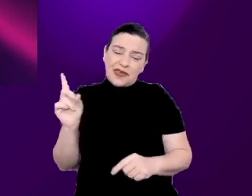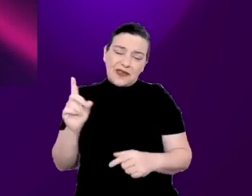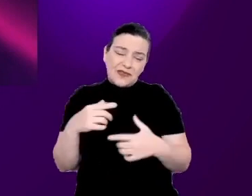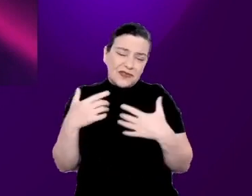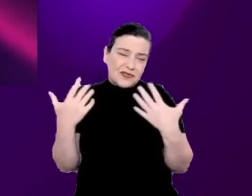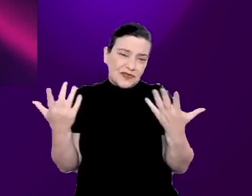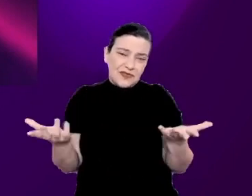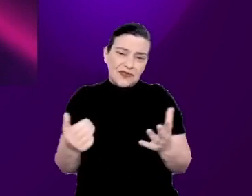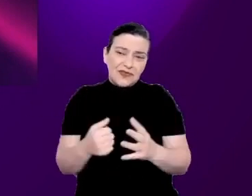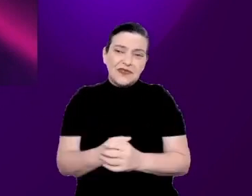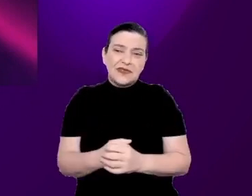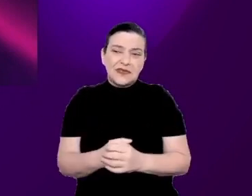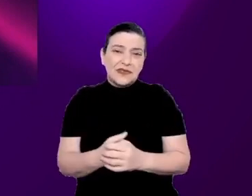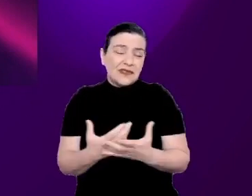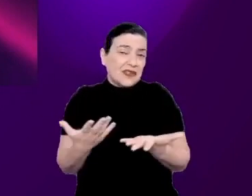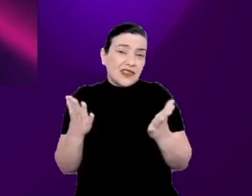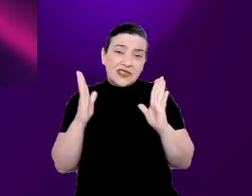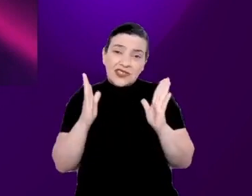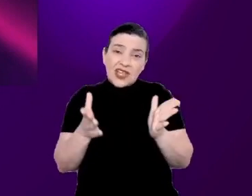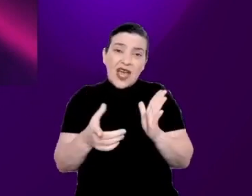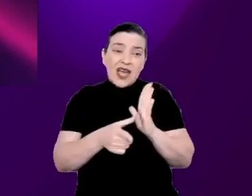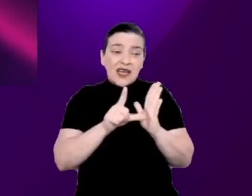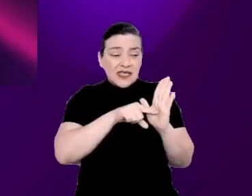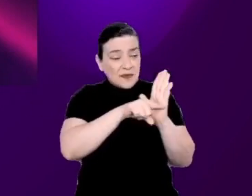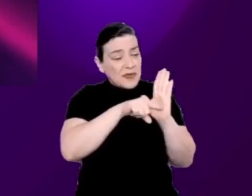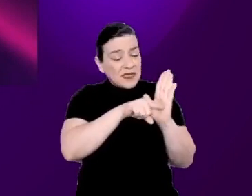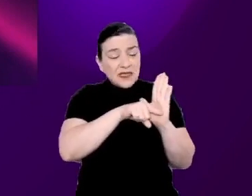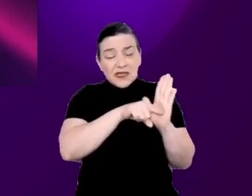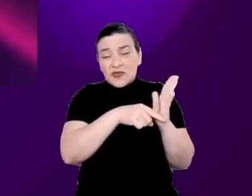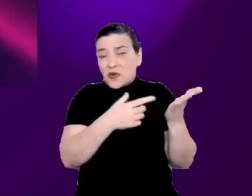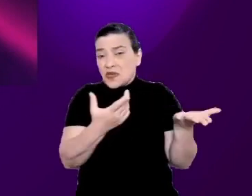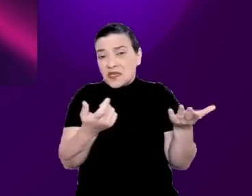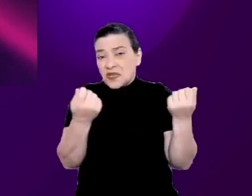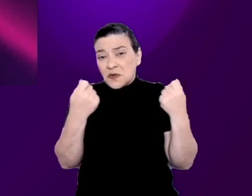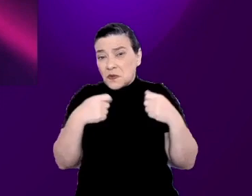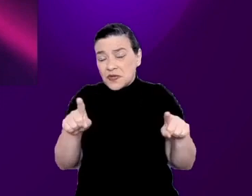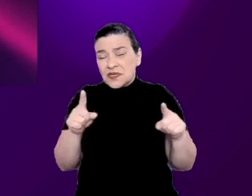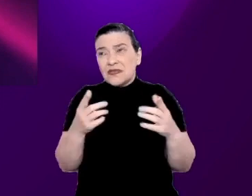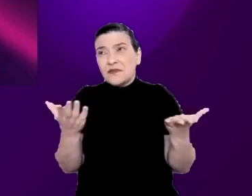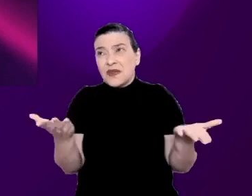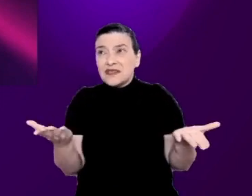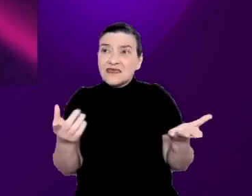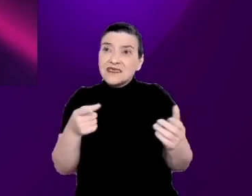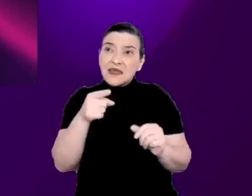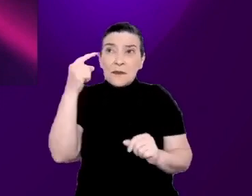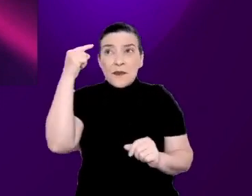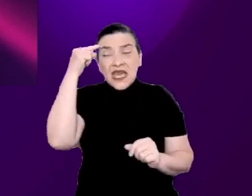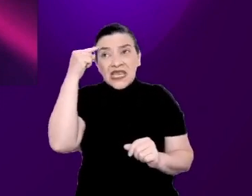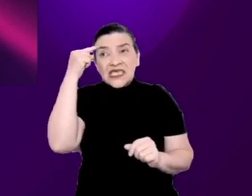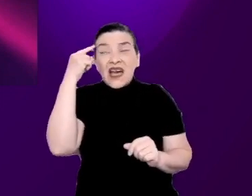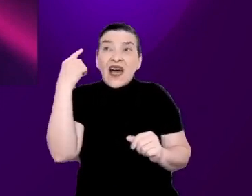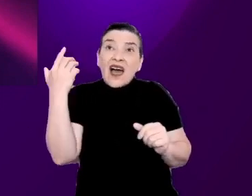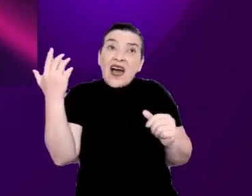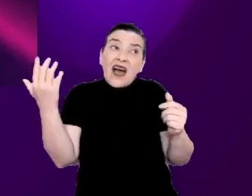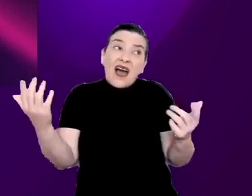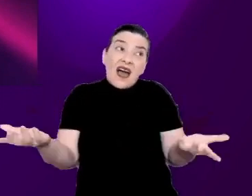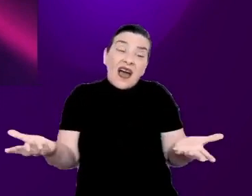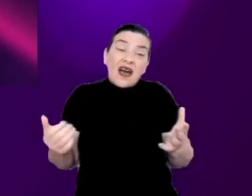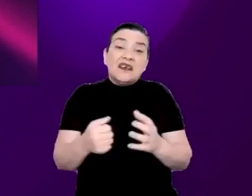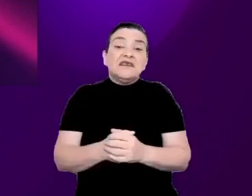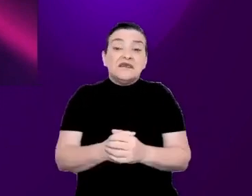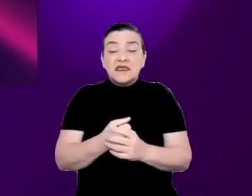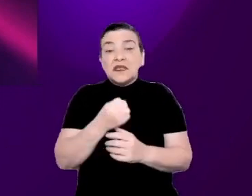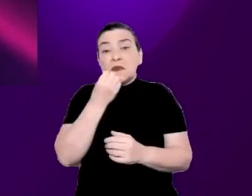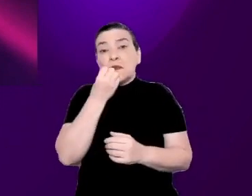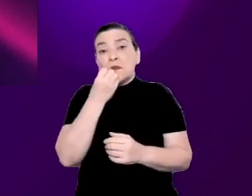não encontra evidência científica, tá? E aí vocês me perguntam, Paola, mas aí, então... Excelente.